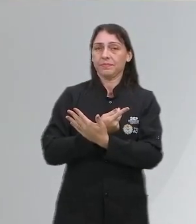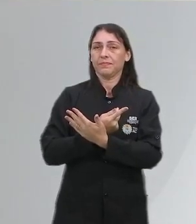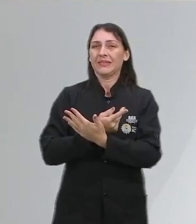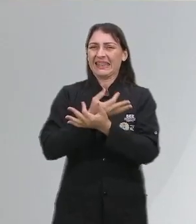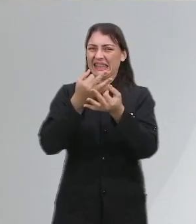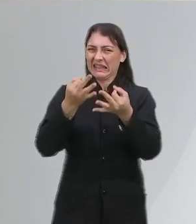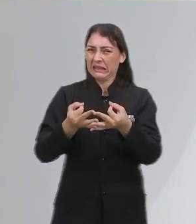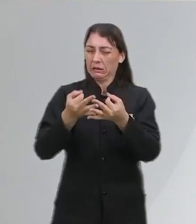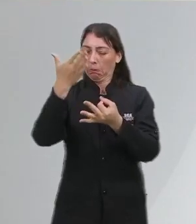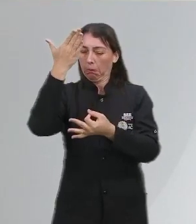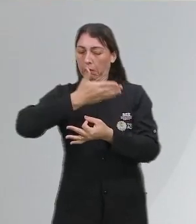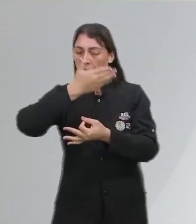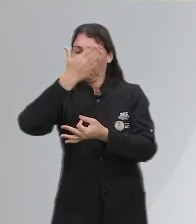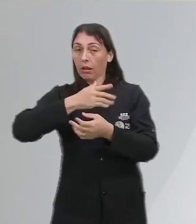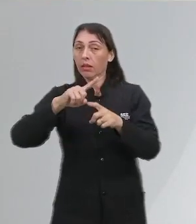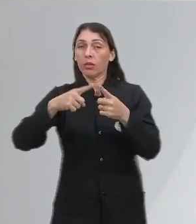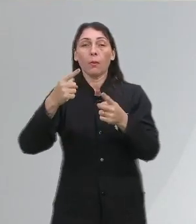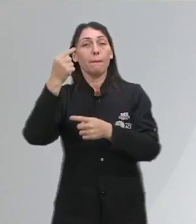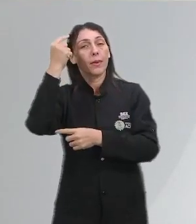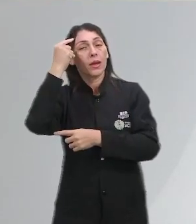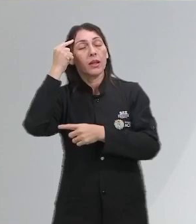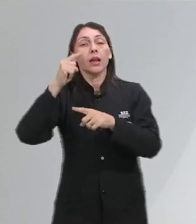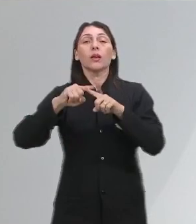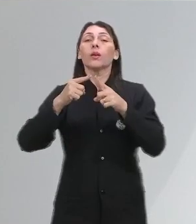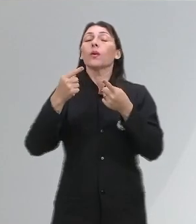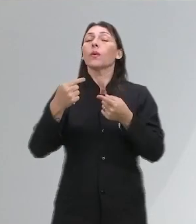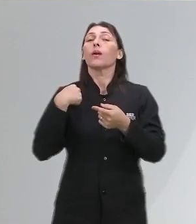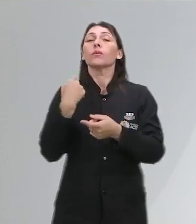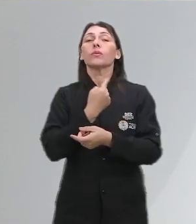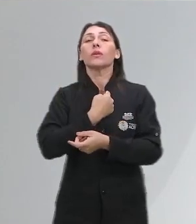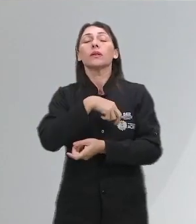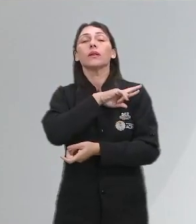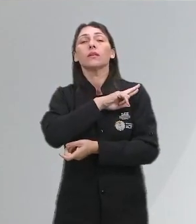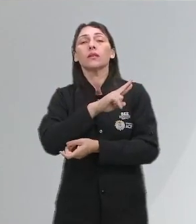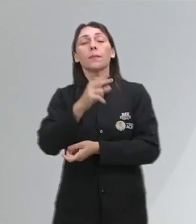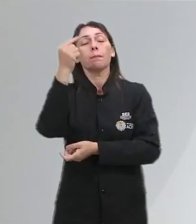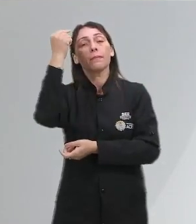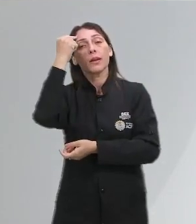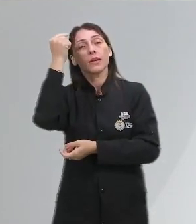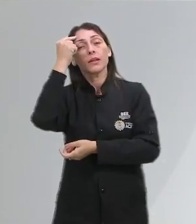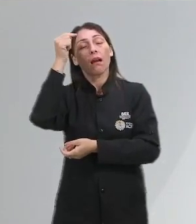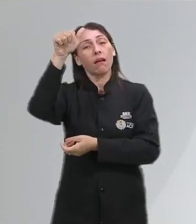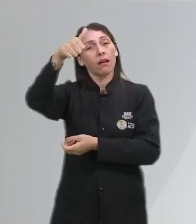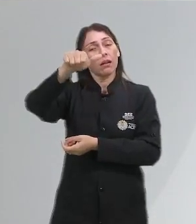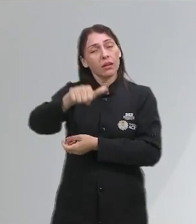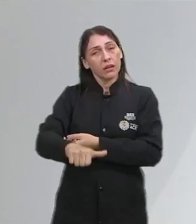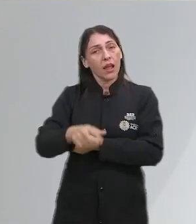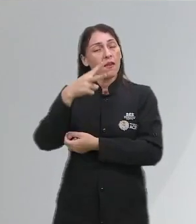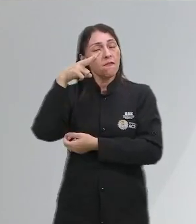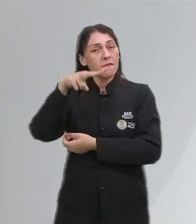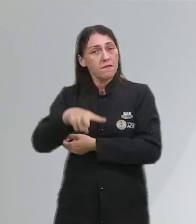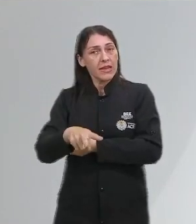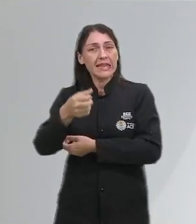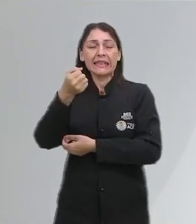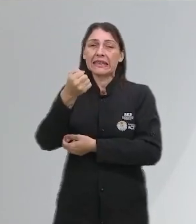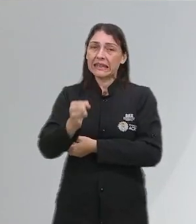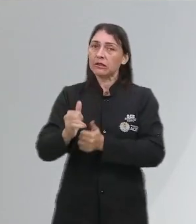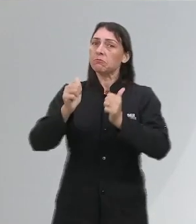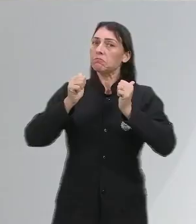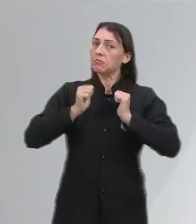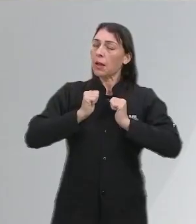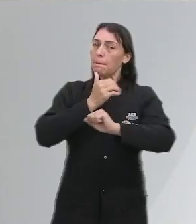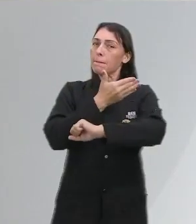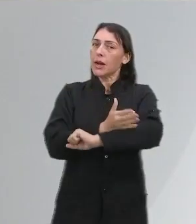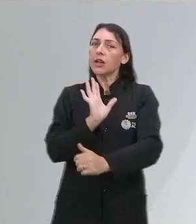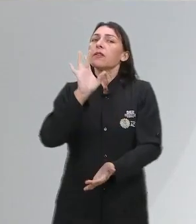certa, cegamente, e a gente não reflete. E é isso que é o nosso papel aqui, refletir, analisar e ver se aquela conduta, aquela prática,